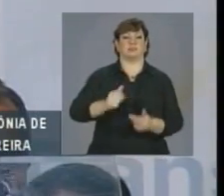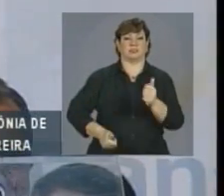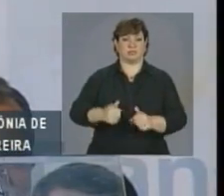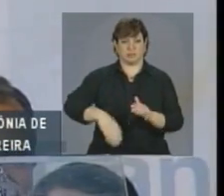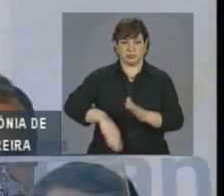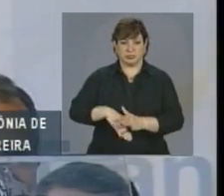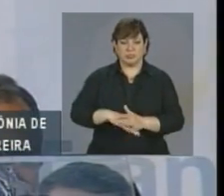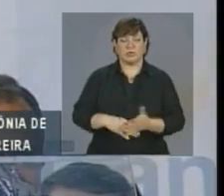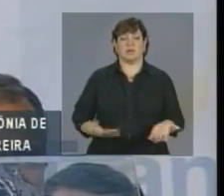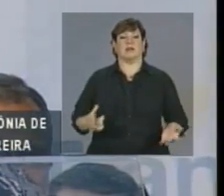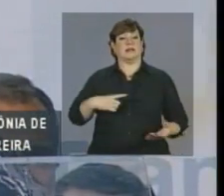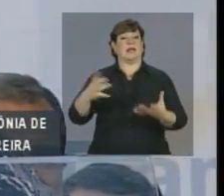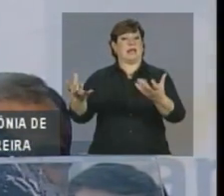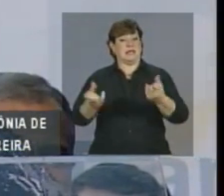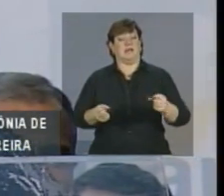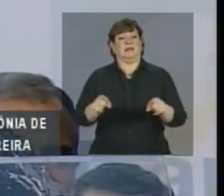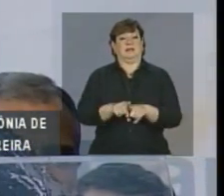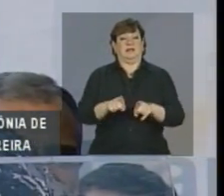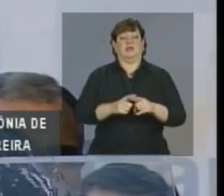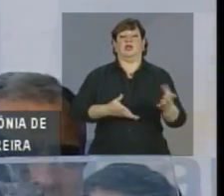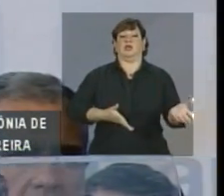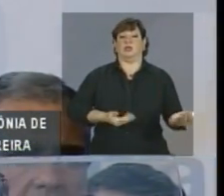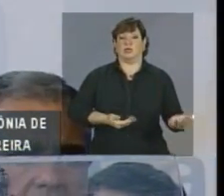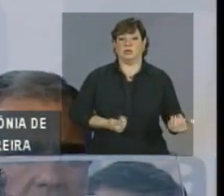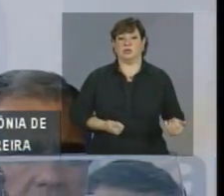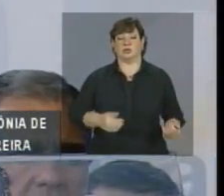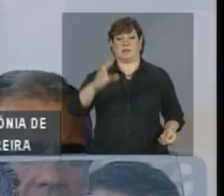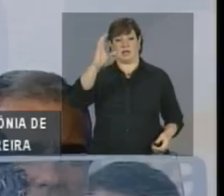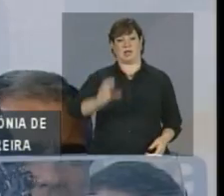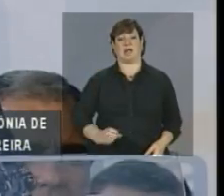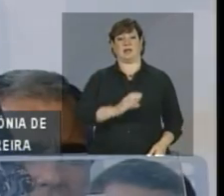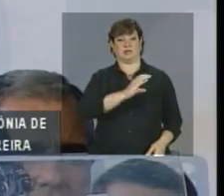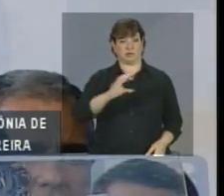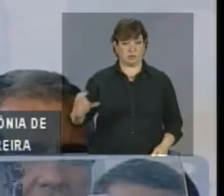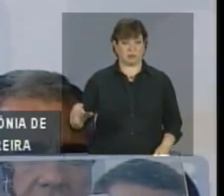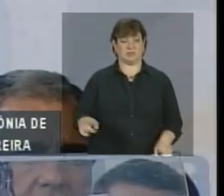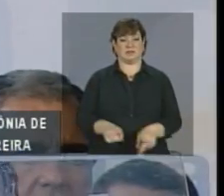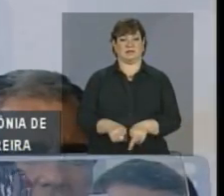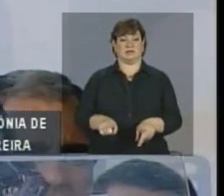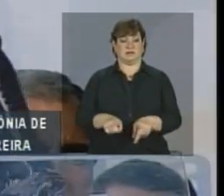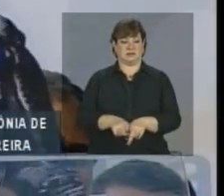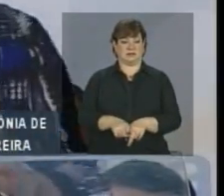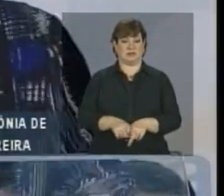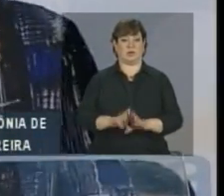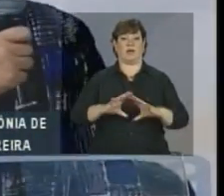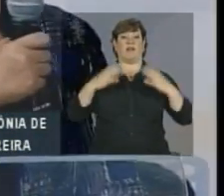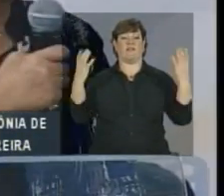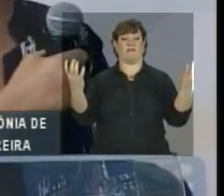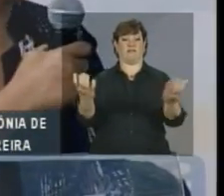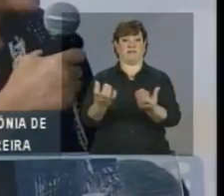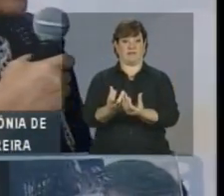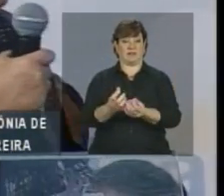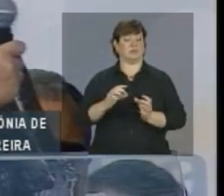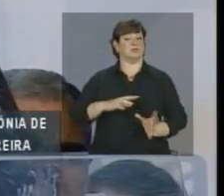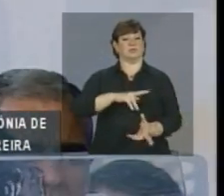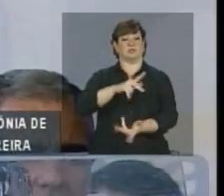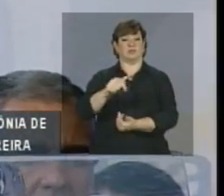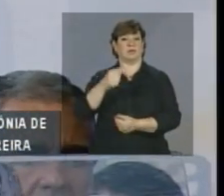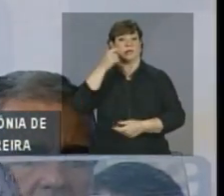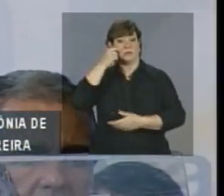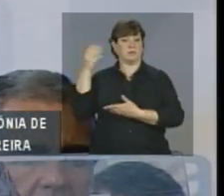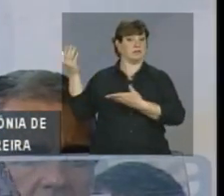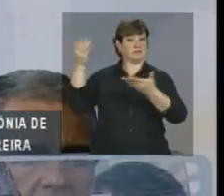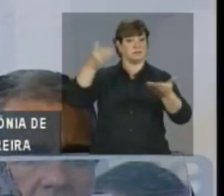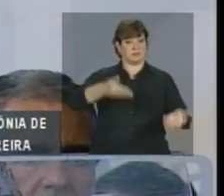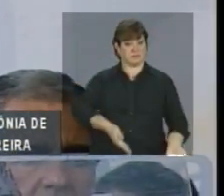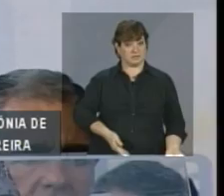ter, receber também a juventude católica num evento internacional com a presença